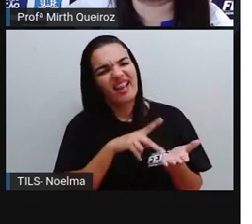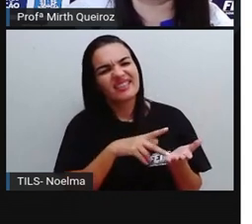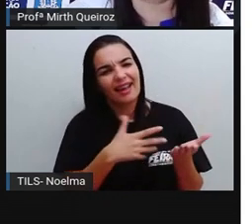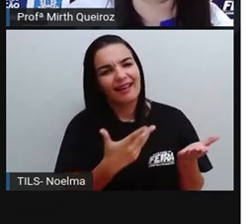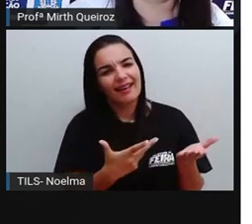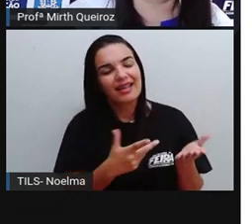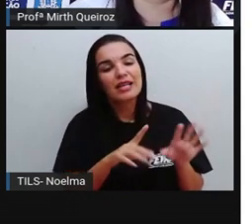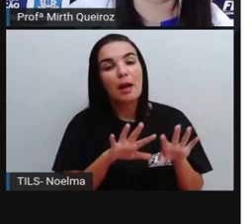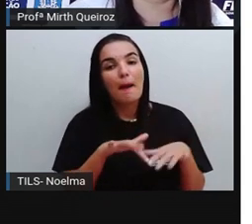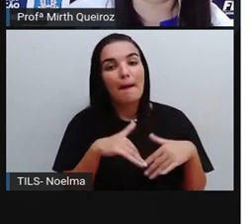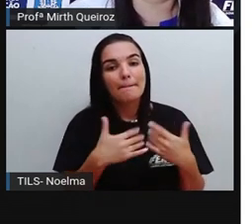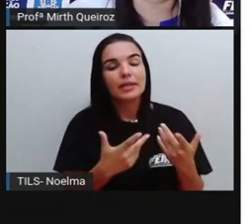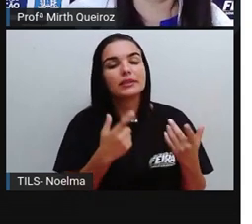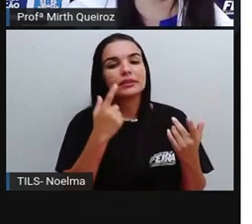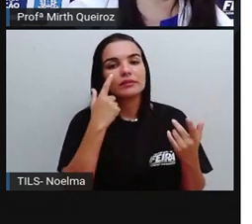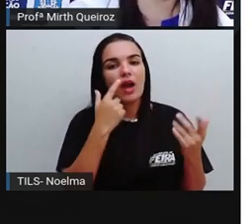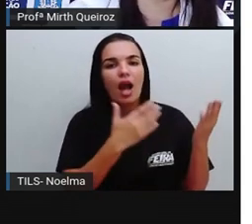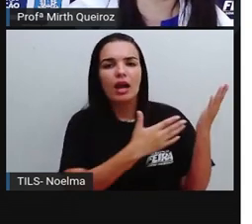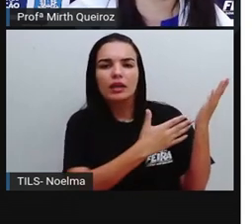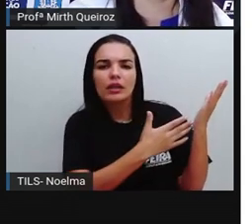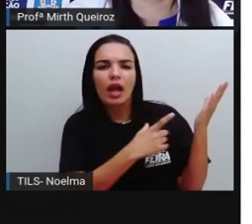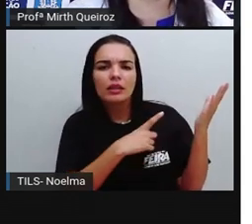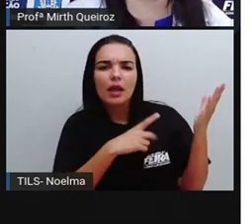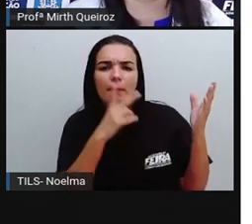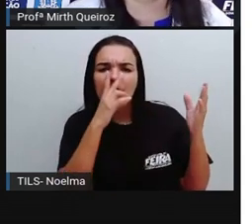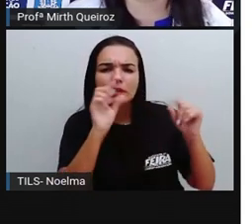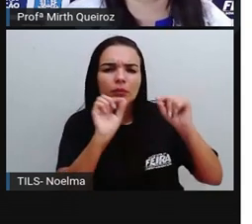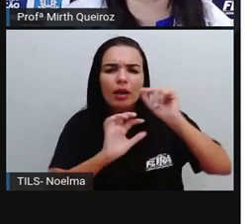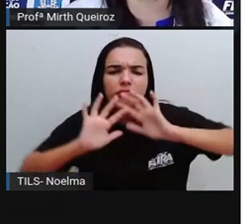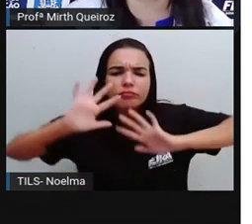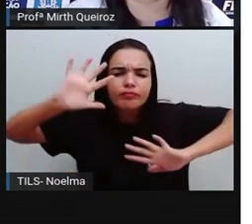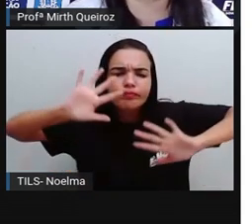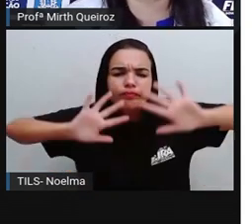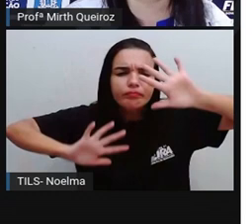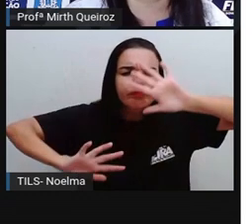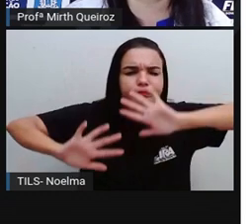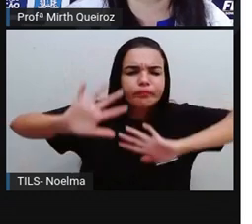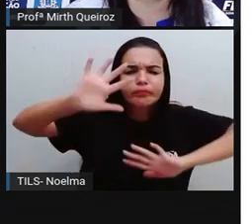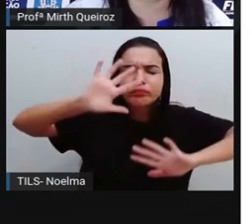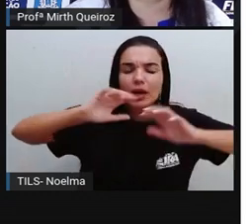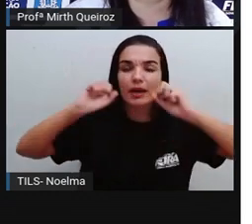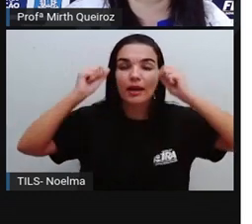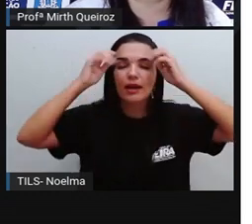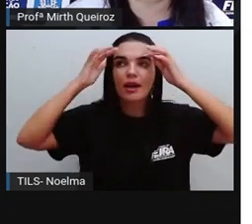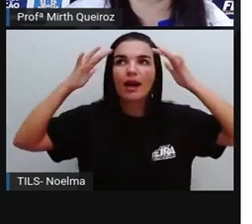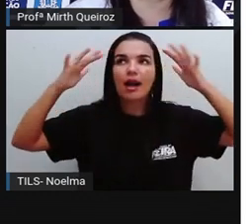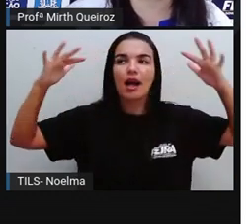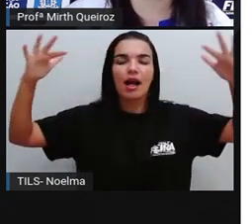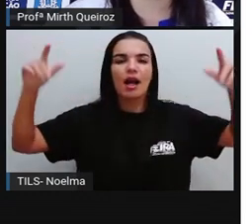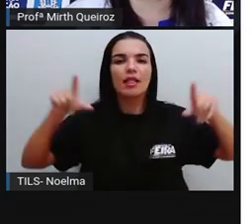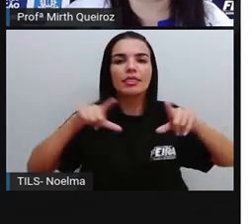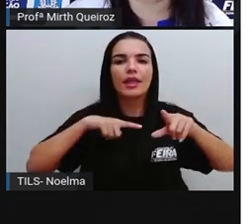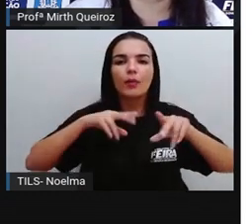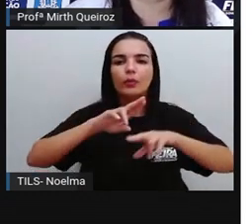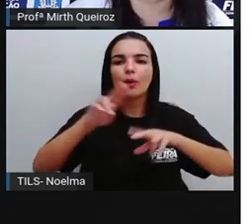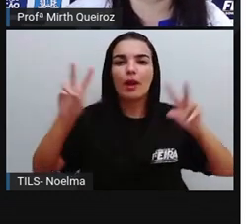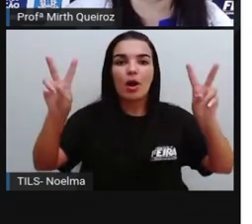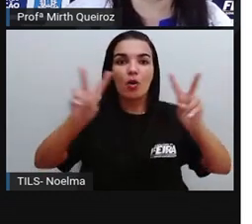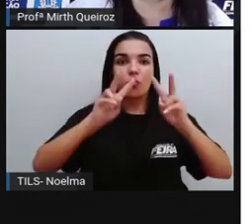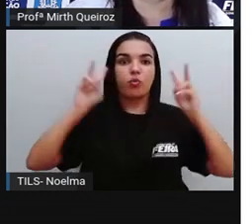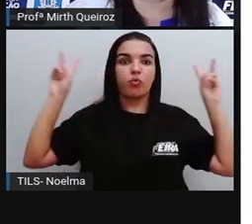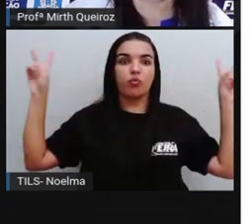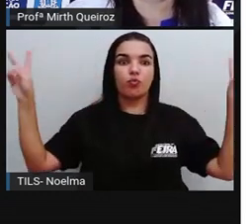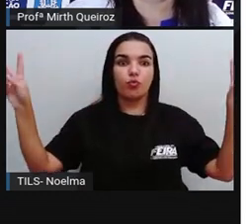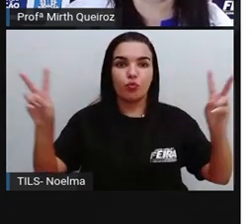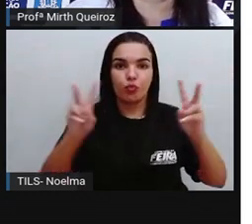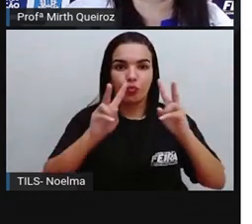observar quem são as pessoas aí, nós temos essa outra obra de arte que se chama A Ventania, dela, né?